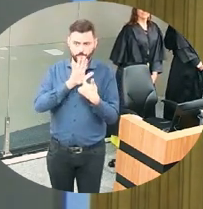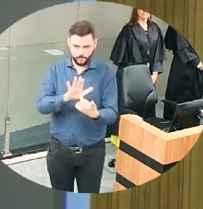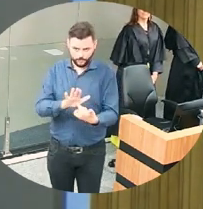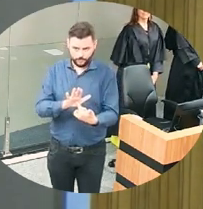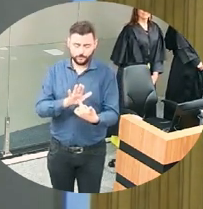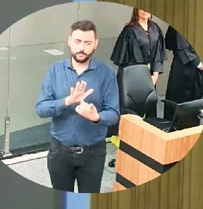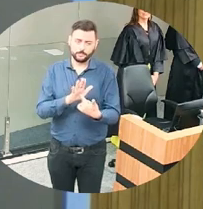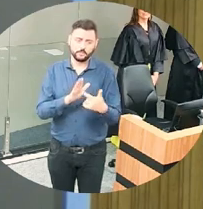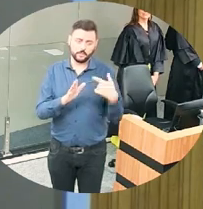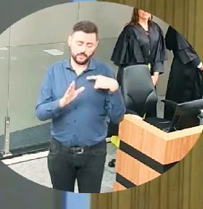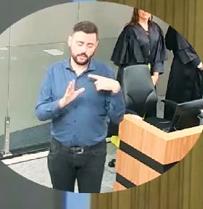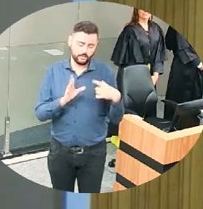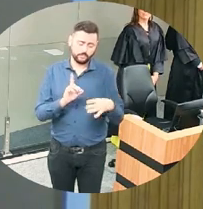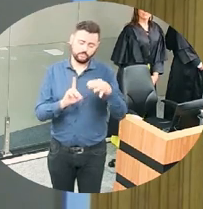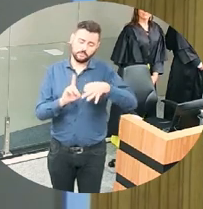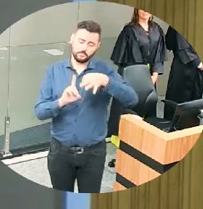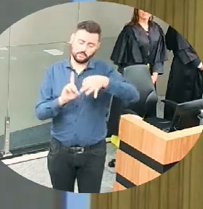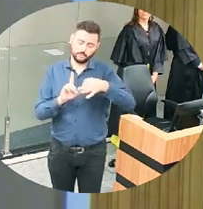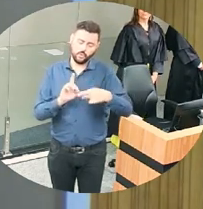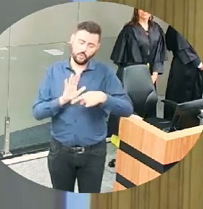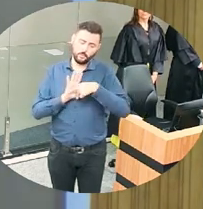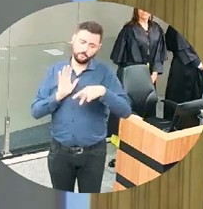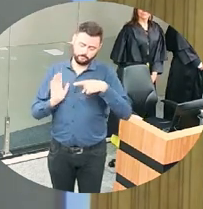representando o desembargador